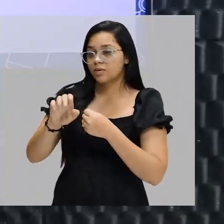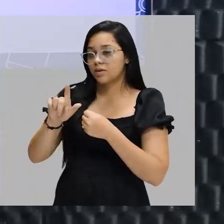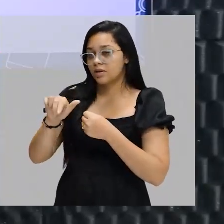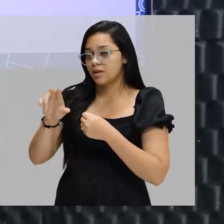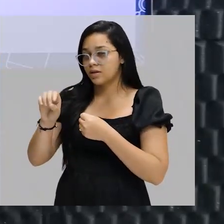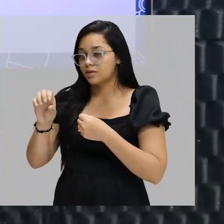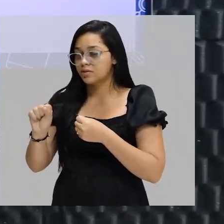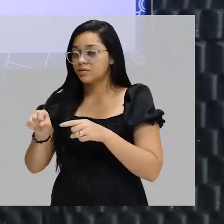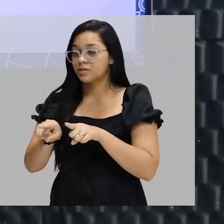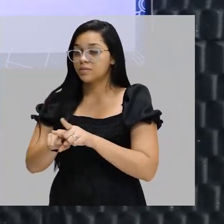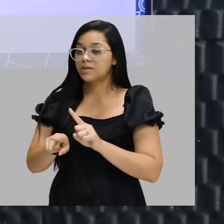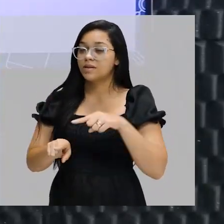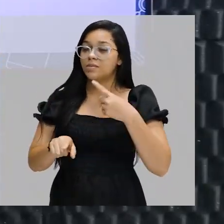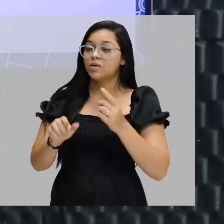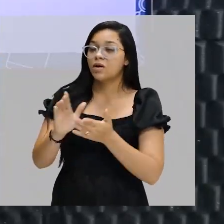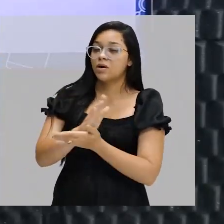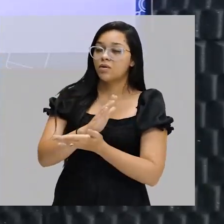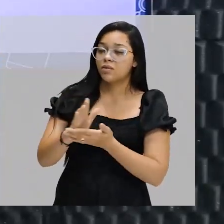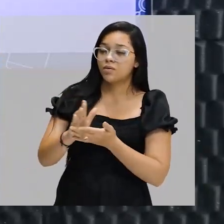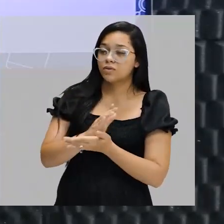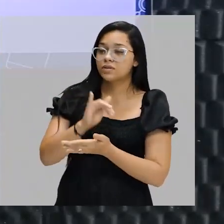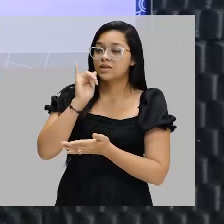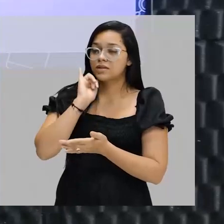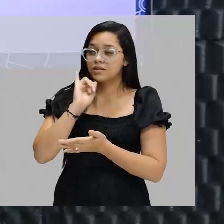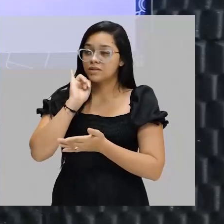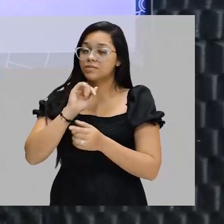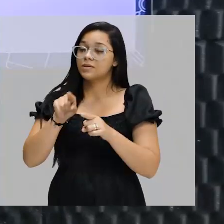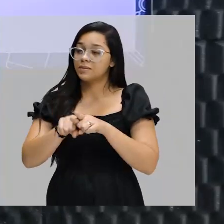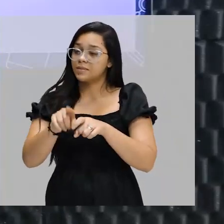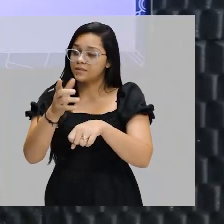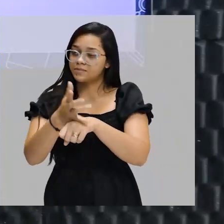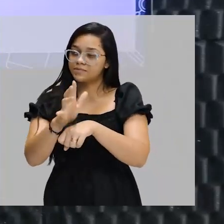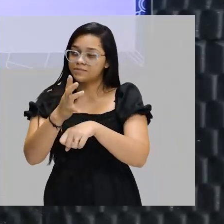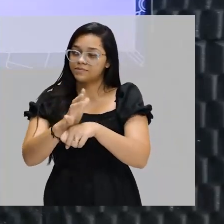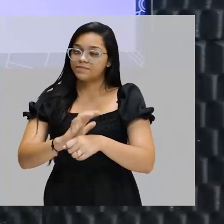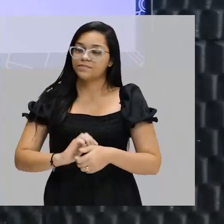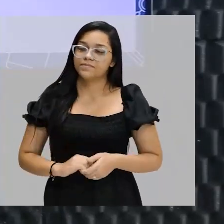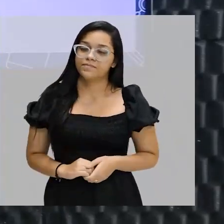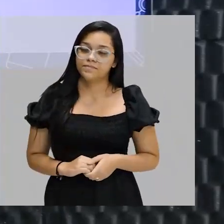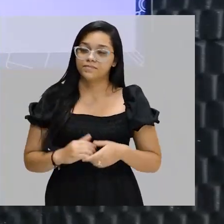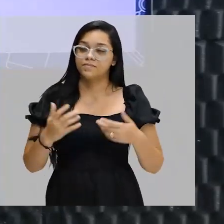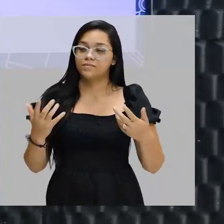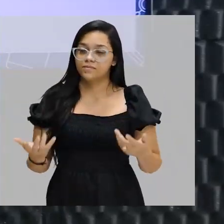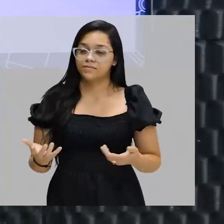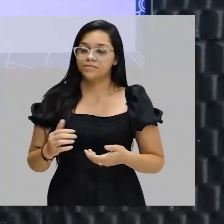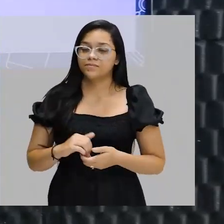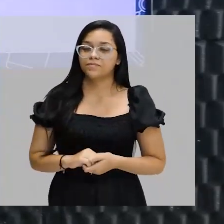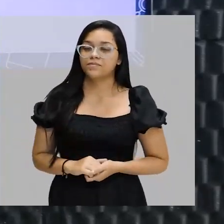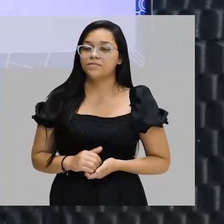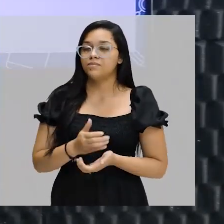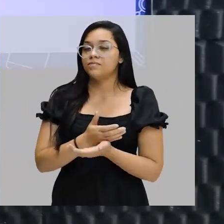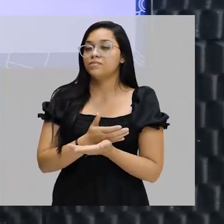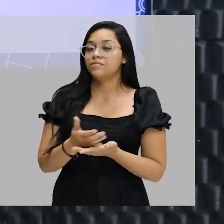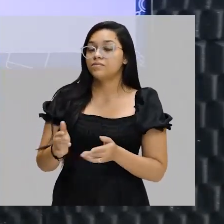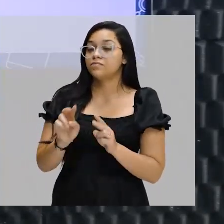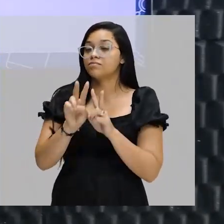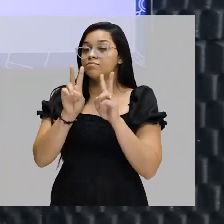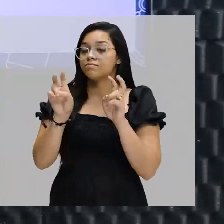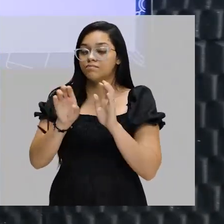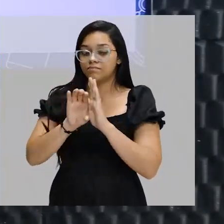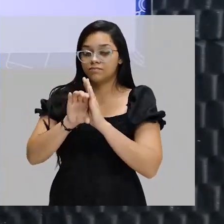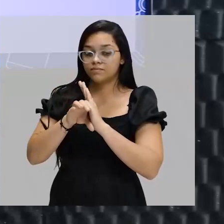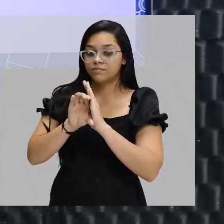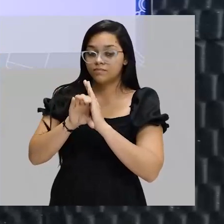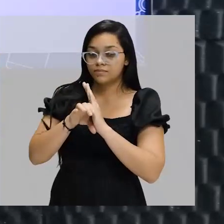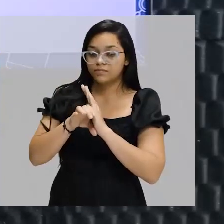relativos. Depois vamos ver alguns exemplos e, por fim, exercício, ok? Então, vamos lá. Para começar com a nossa definição,